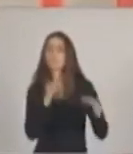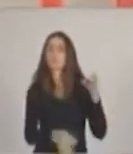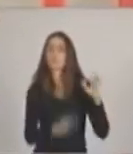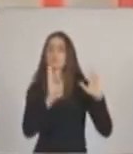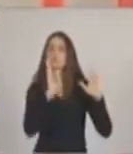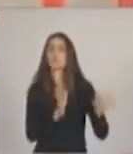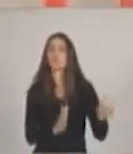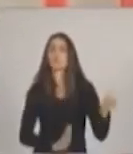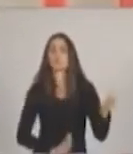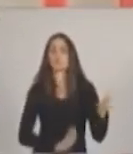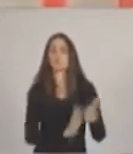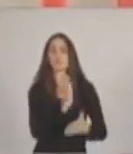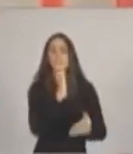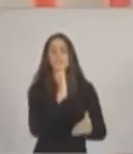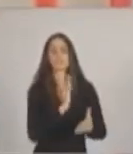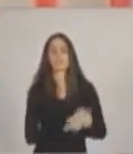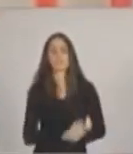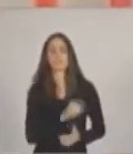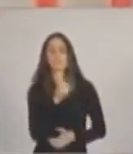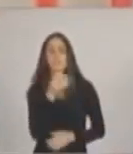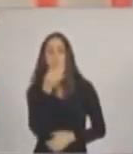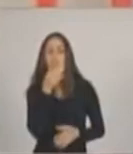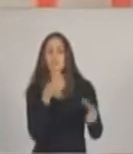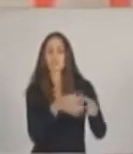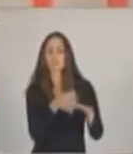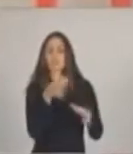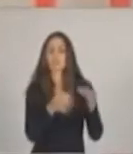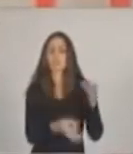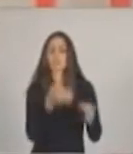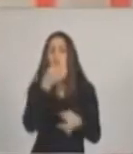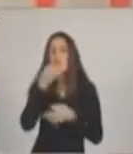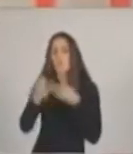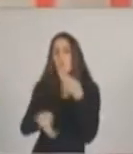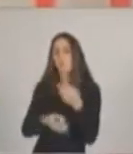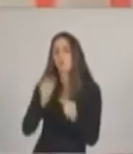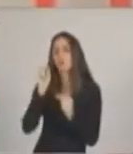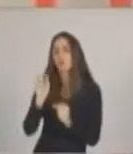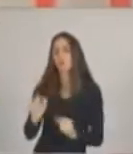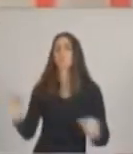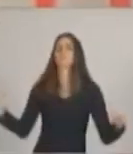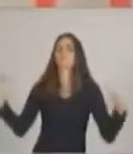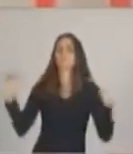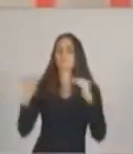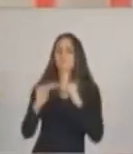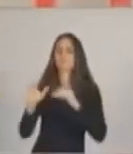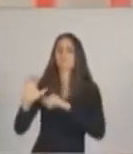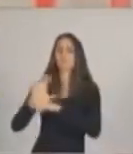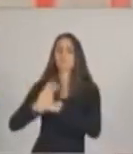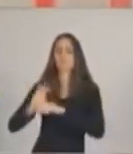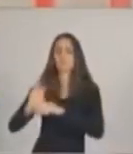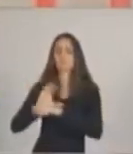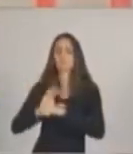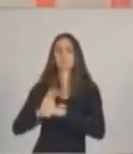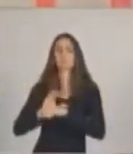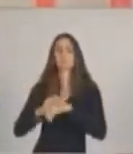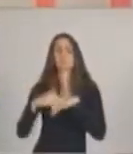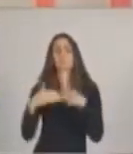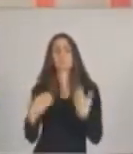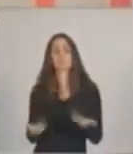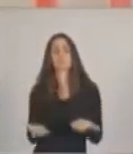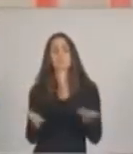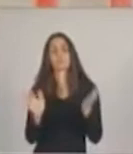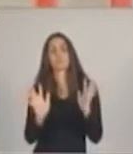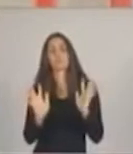Justiça, que opinou pela constitucionalidade, tendo sido, ao final